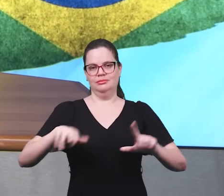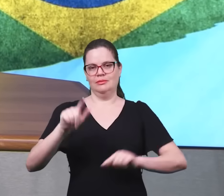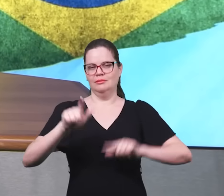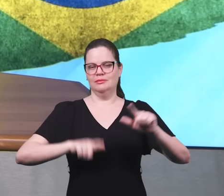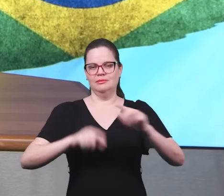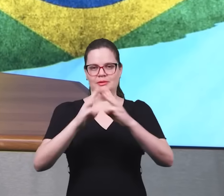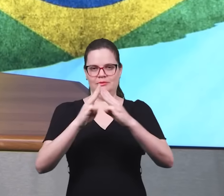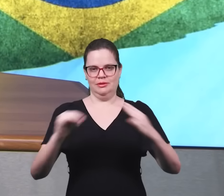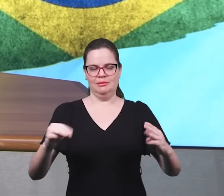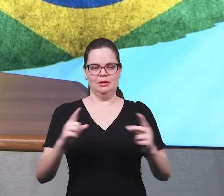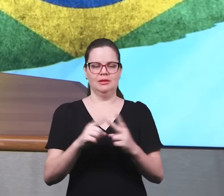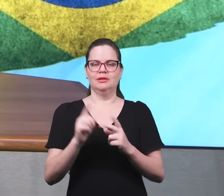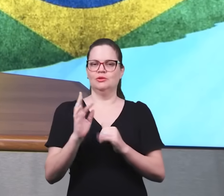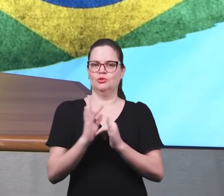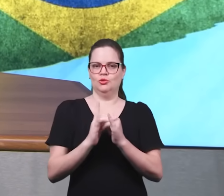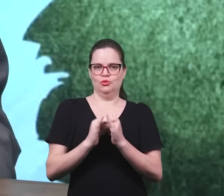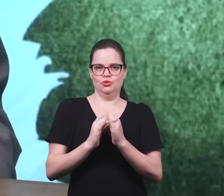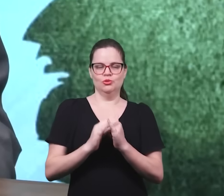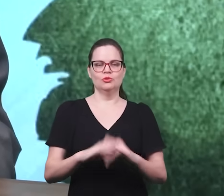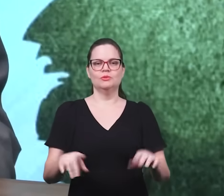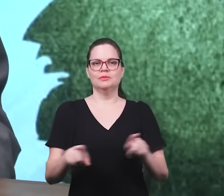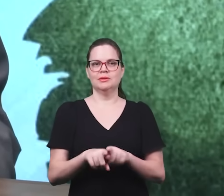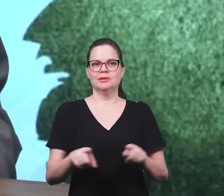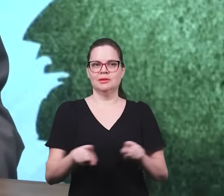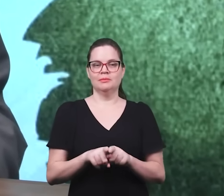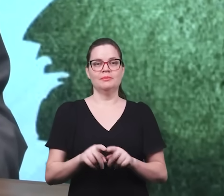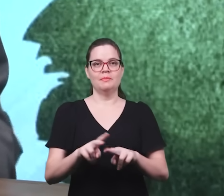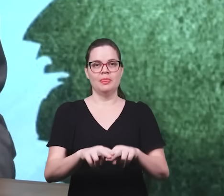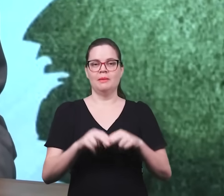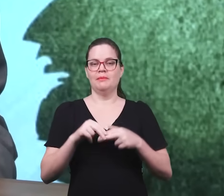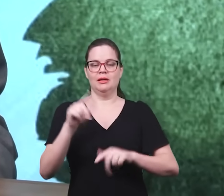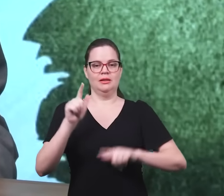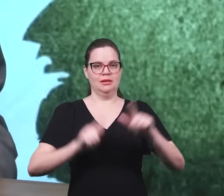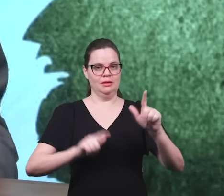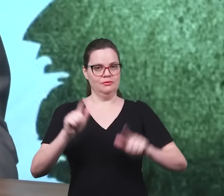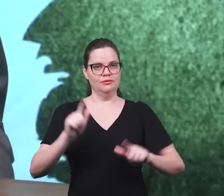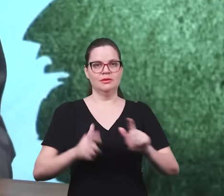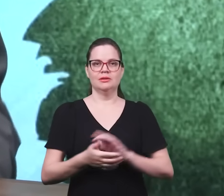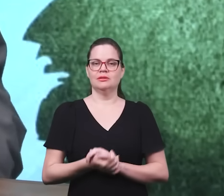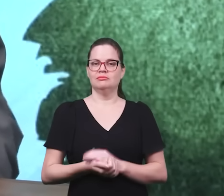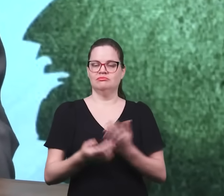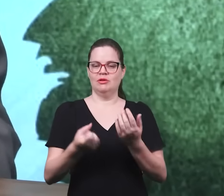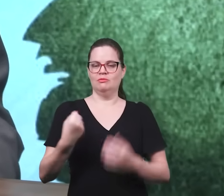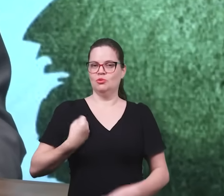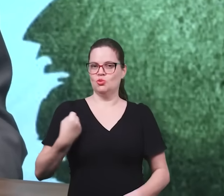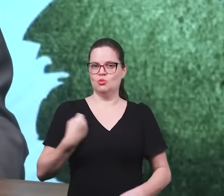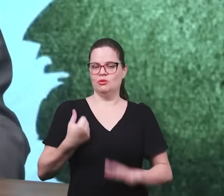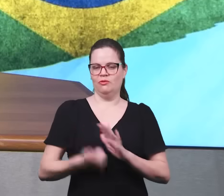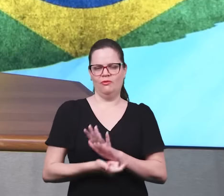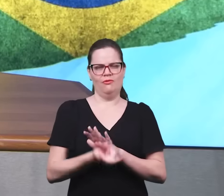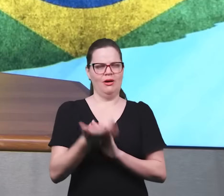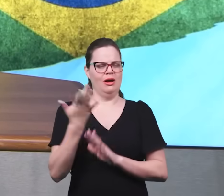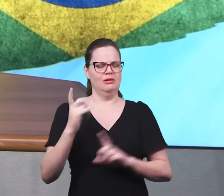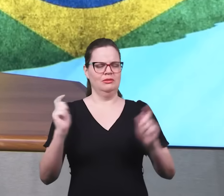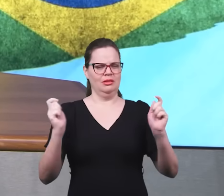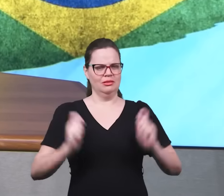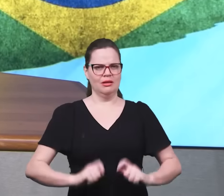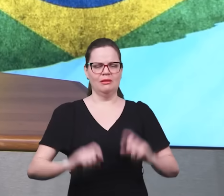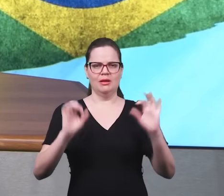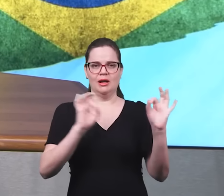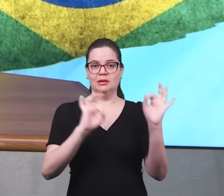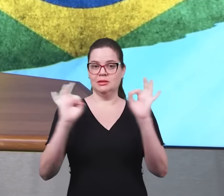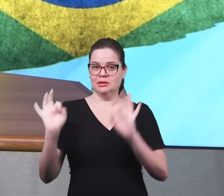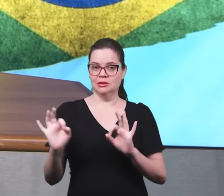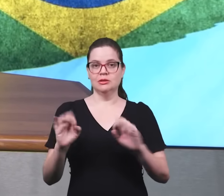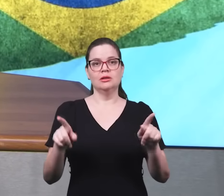transmitido pela TV Manaim, pelo YouTube, transmitido pela televisão. Você poderá assistir essa